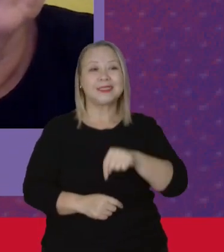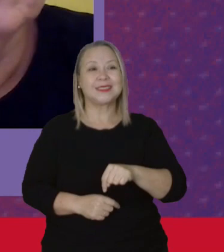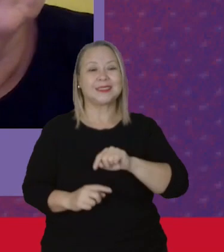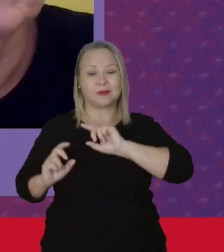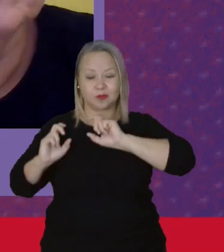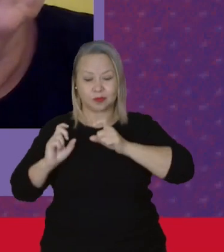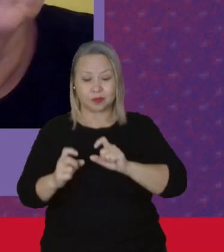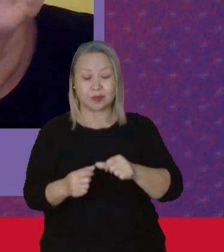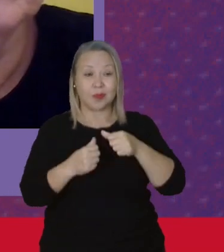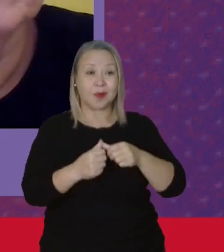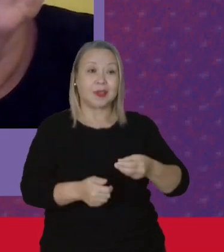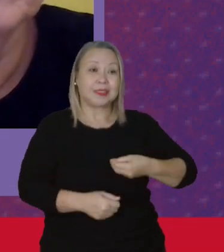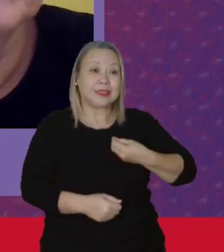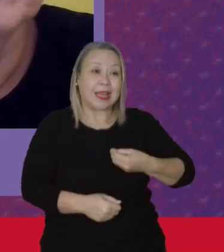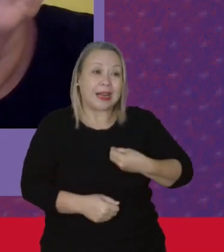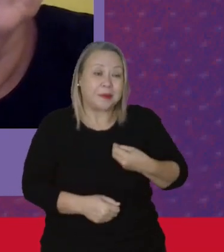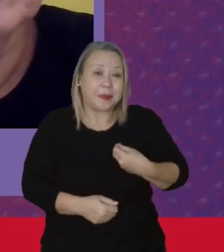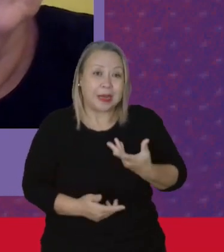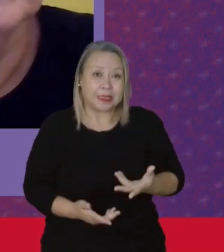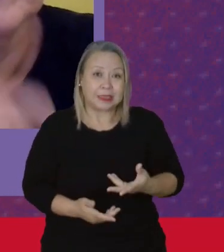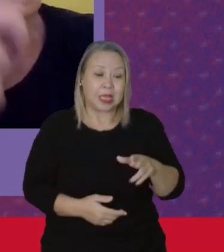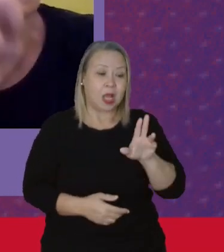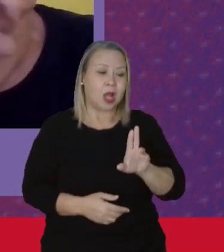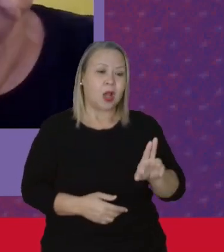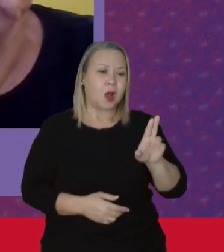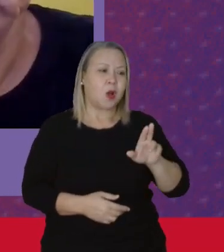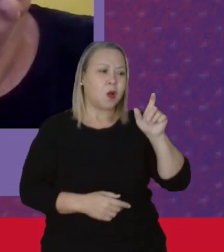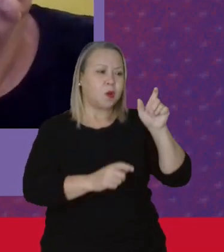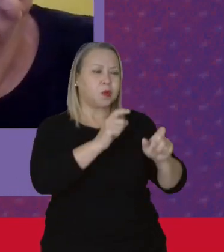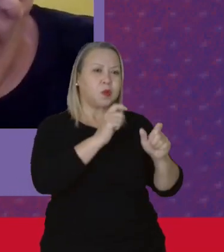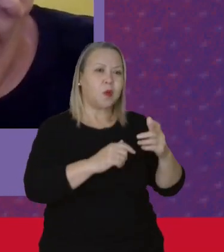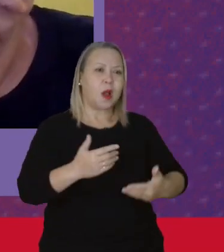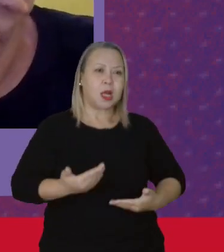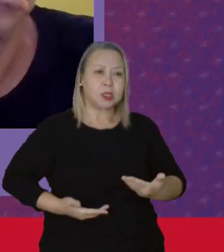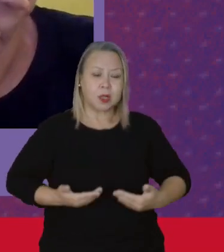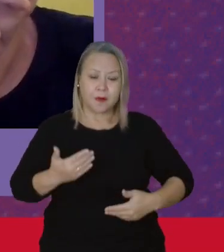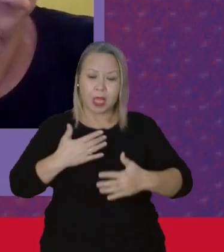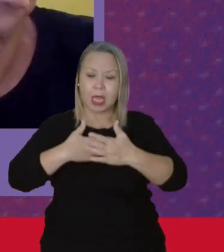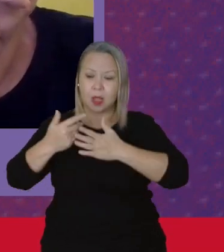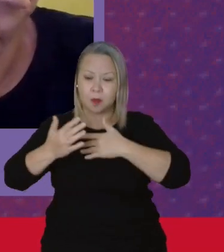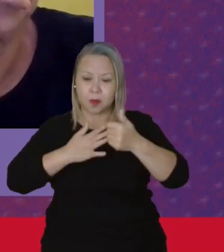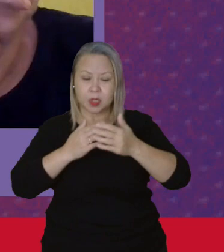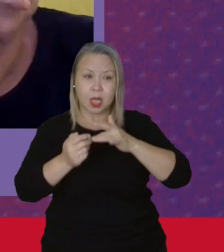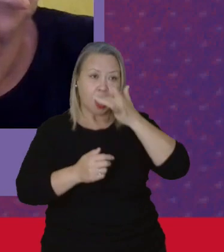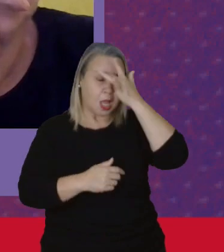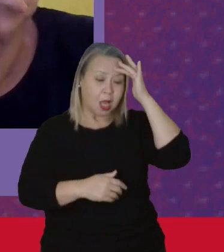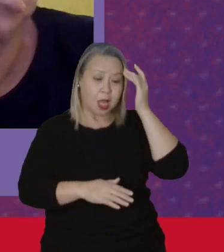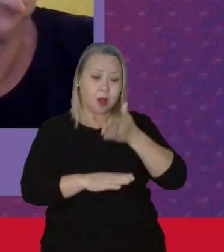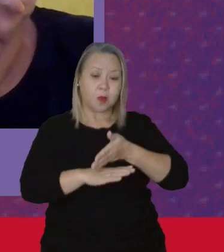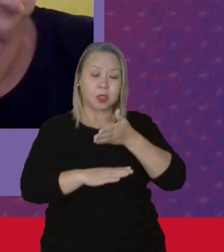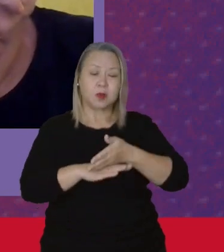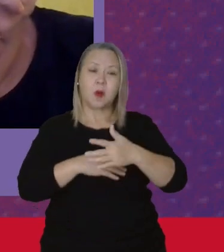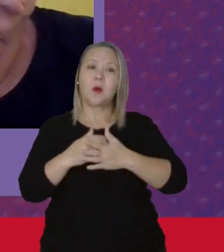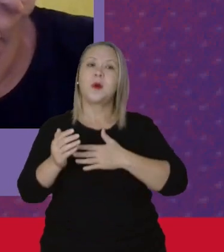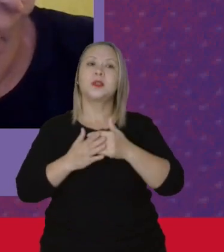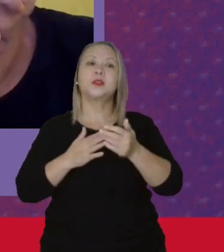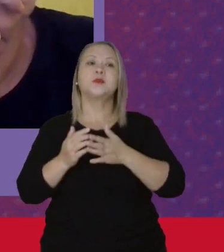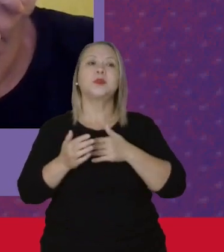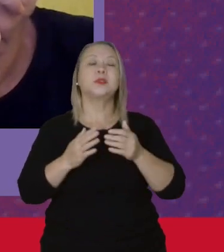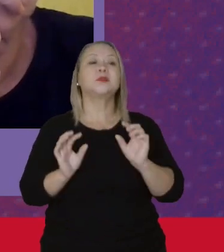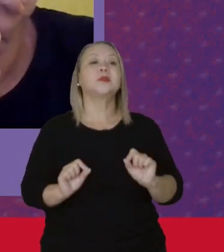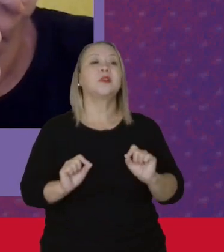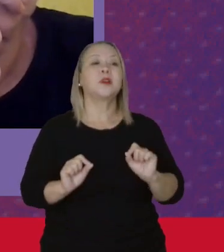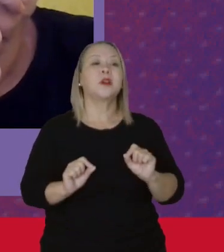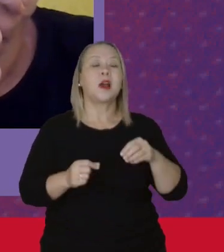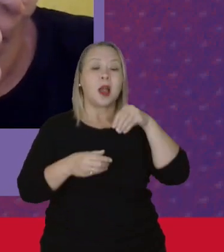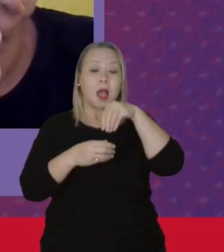estar ali, né, usuários e usuárias dos serviços, profissionais, as pessoas participando ativamente. Mas mesmo